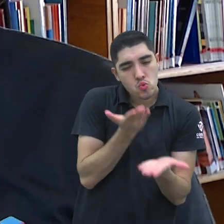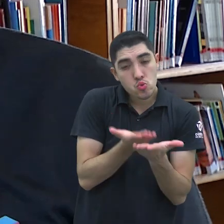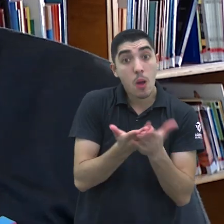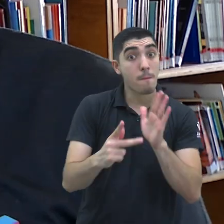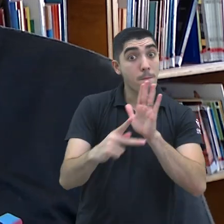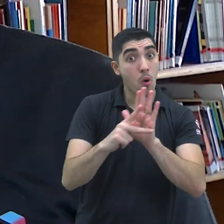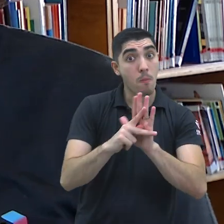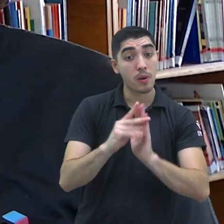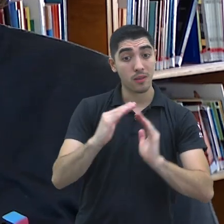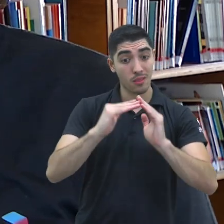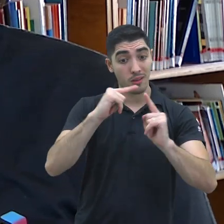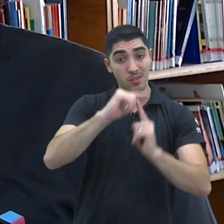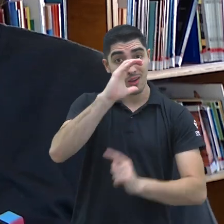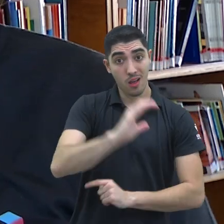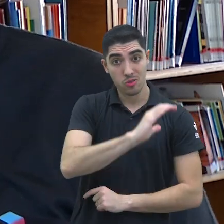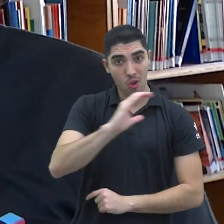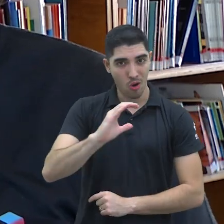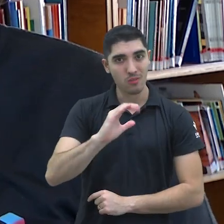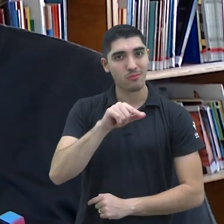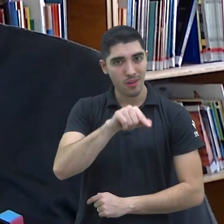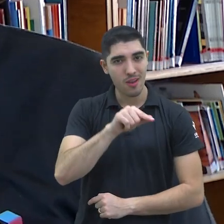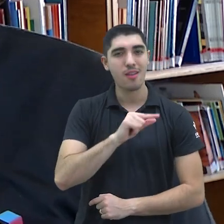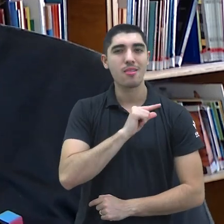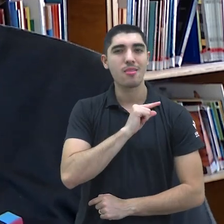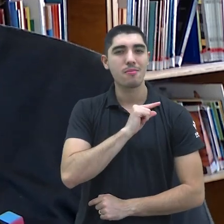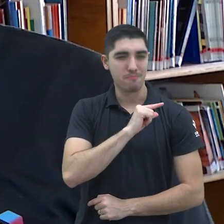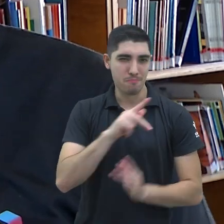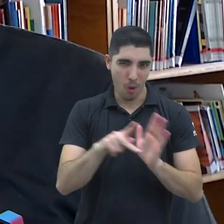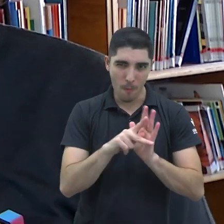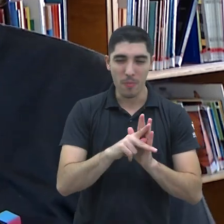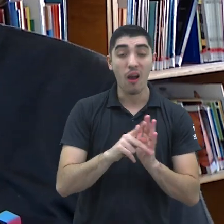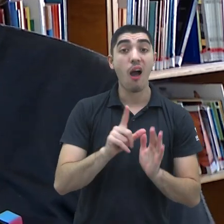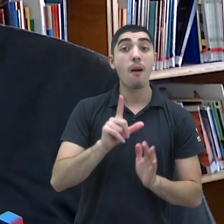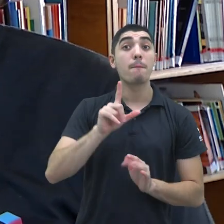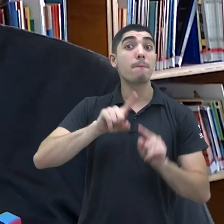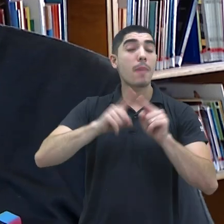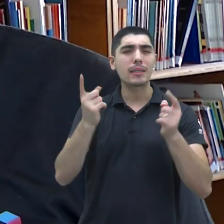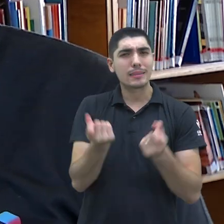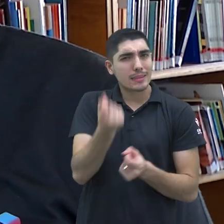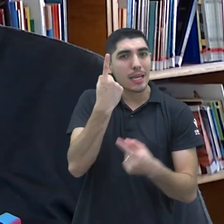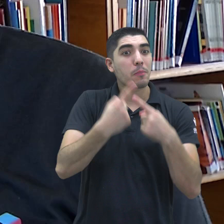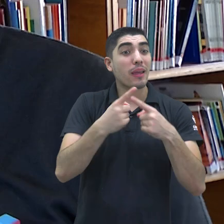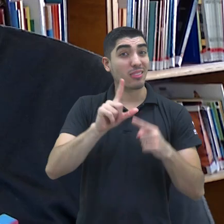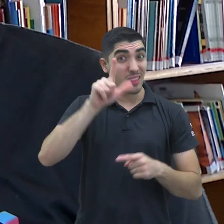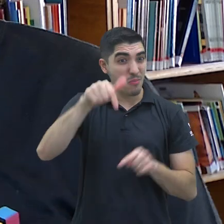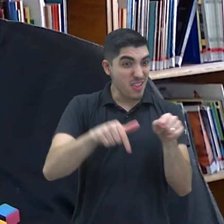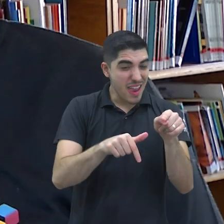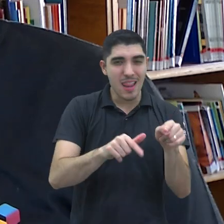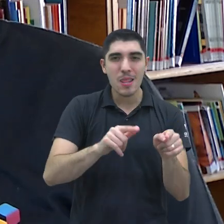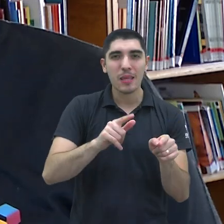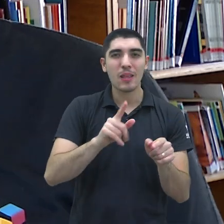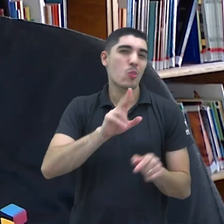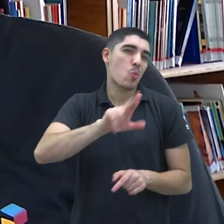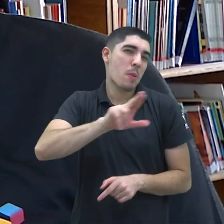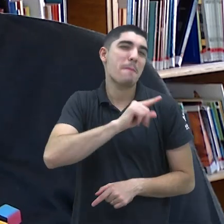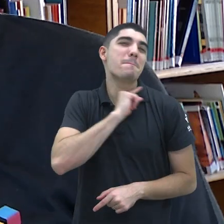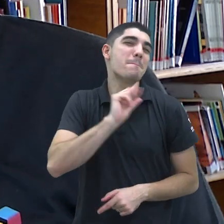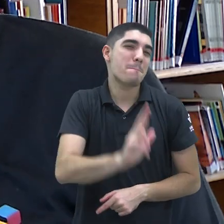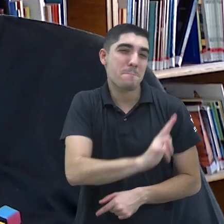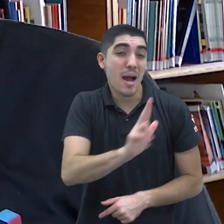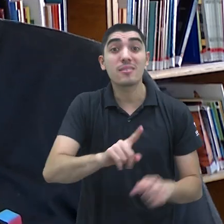seminário, o que é muito curioso, porque ele depois vai ganhar fama de ser um presidente namorador e tal. Então ele não